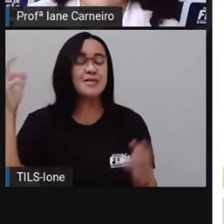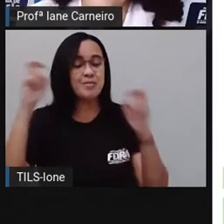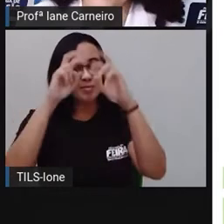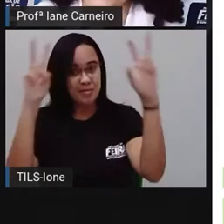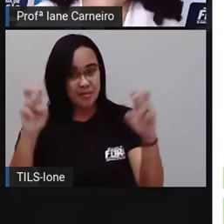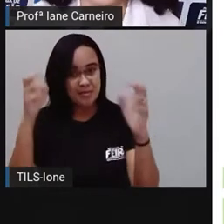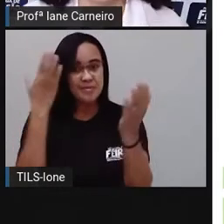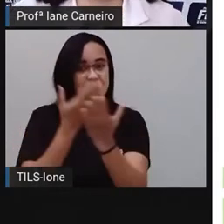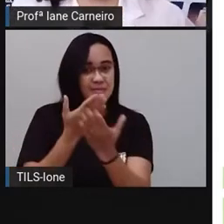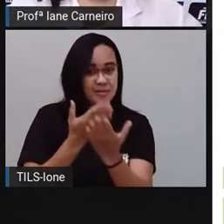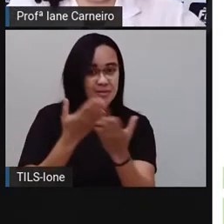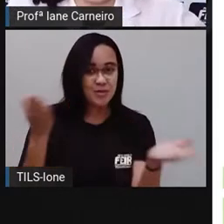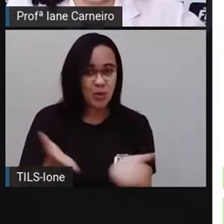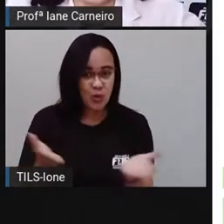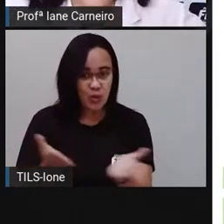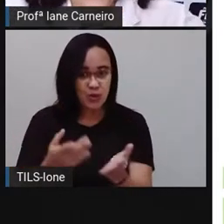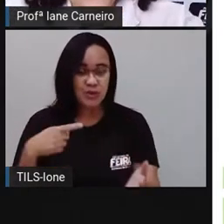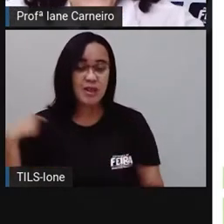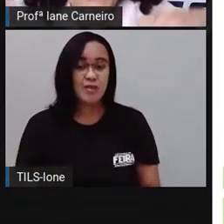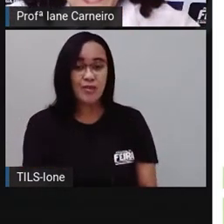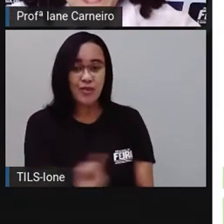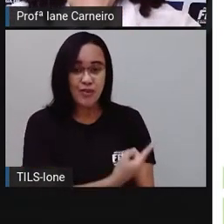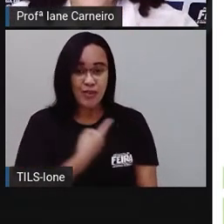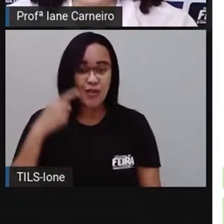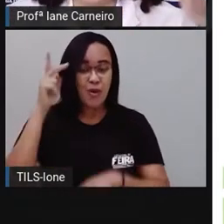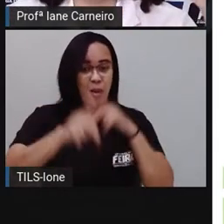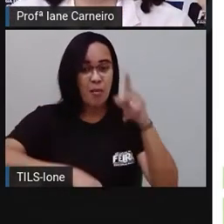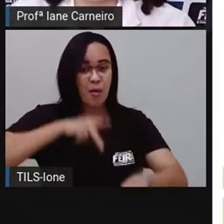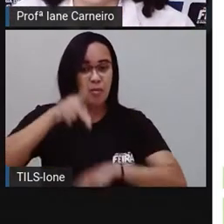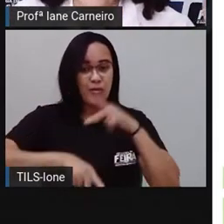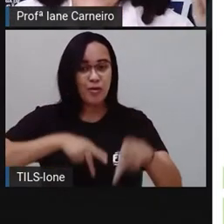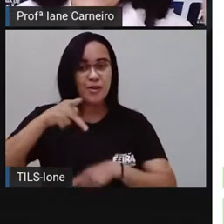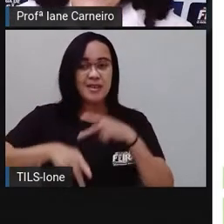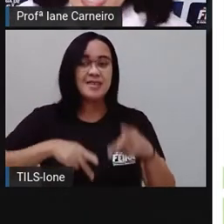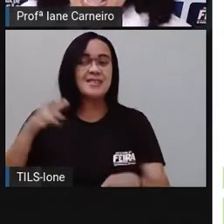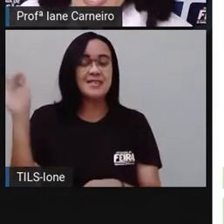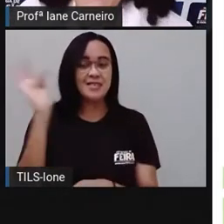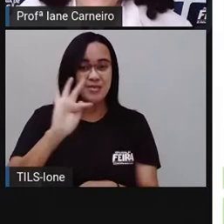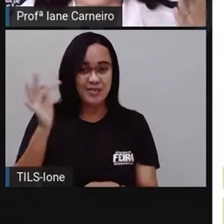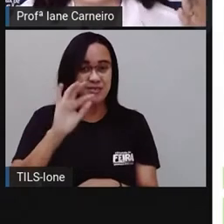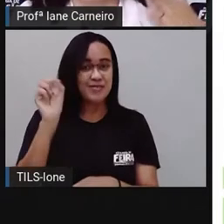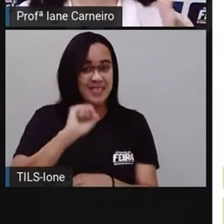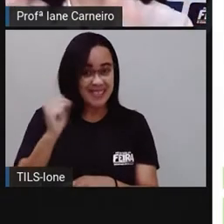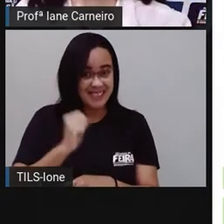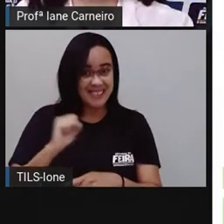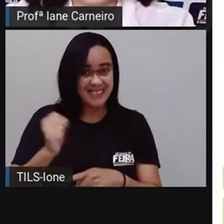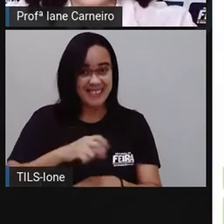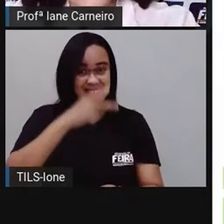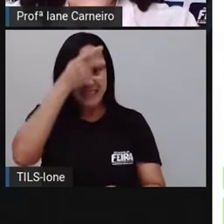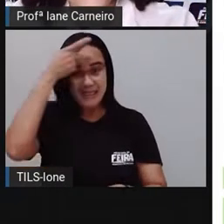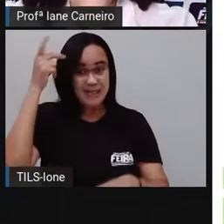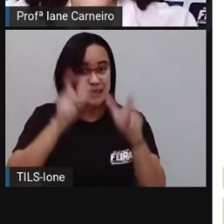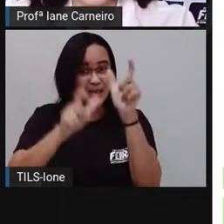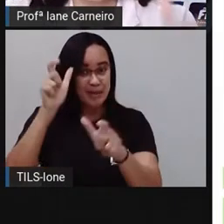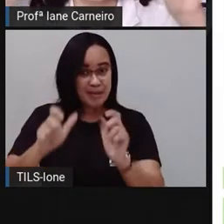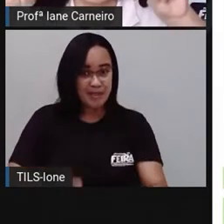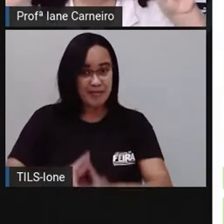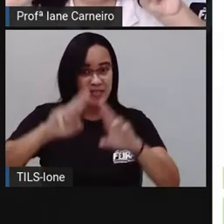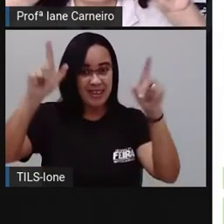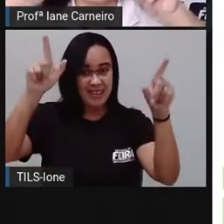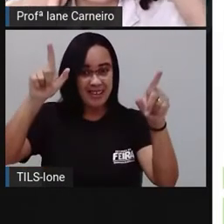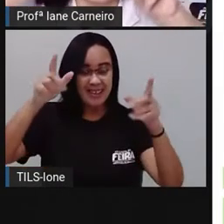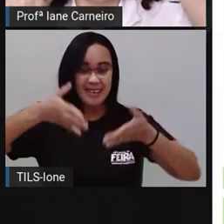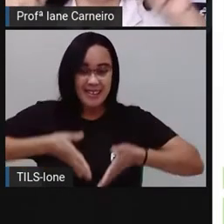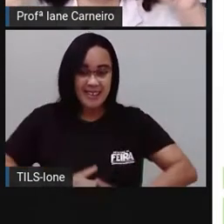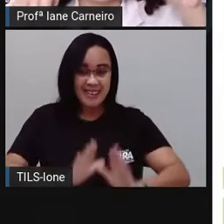nossa aula de hoje? Nós, o povo ferense, um povo diferenciado. Quem aí nasceu em Feira de Santana,